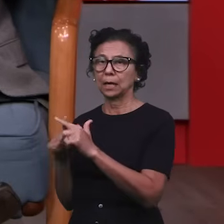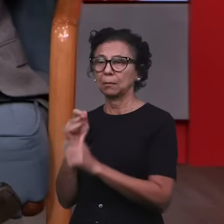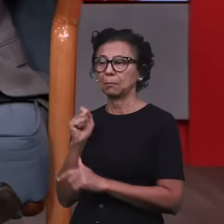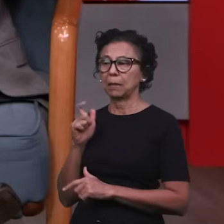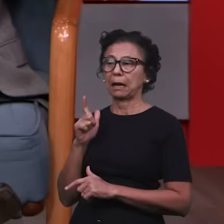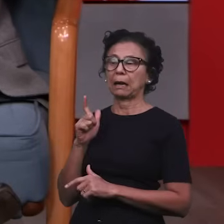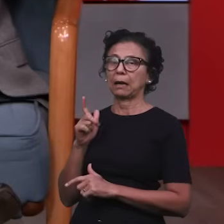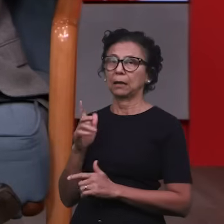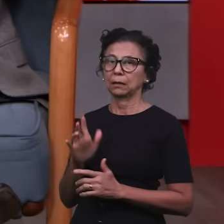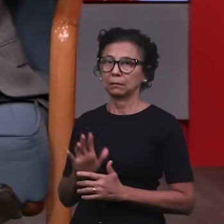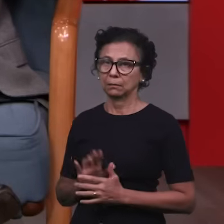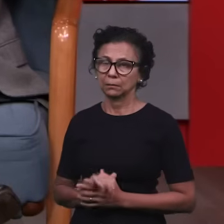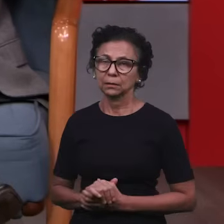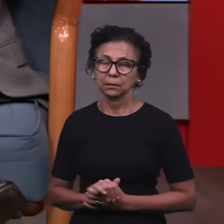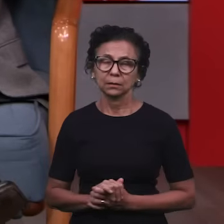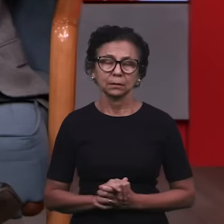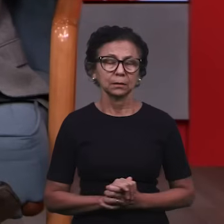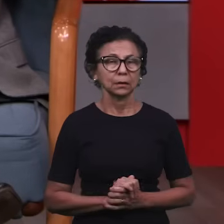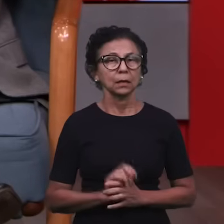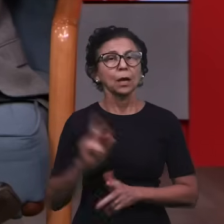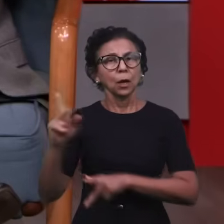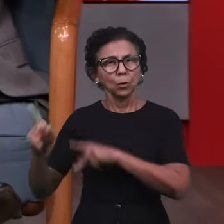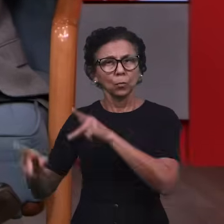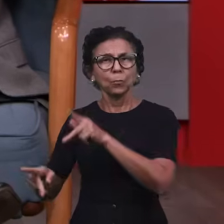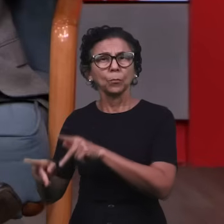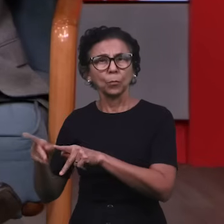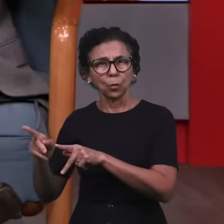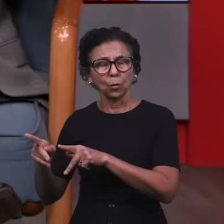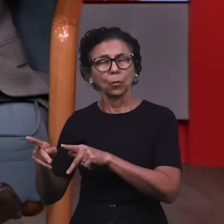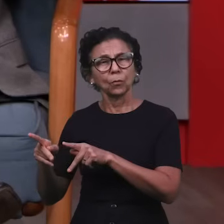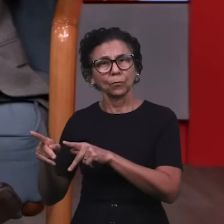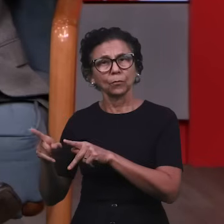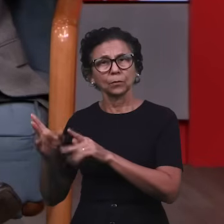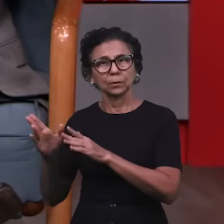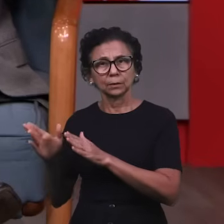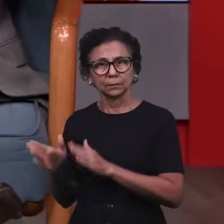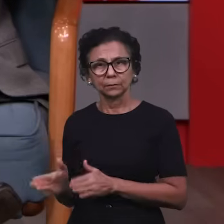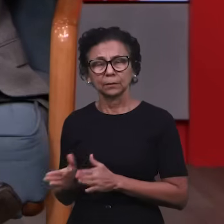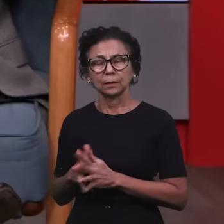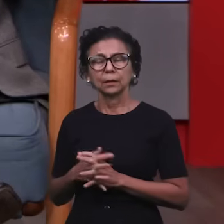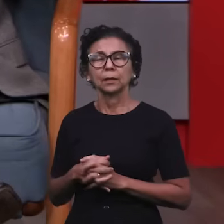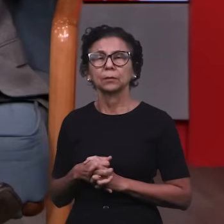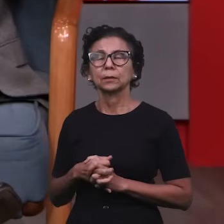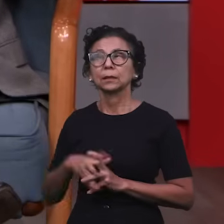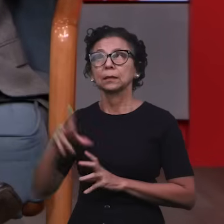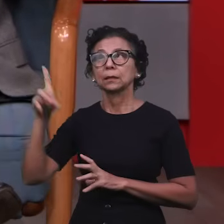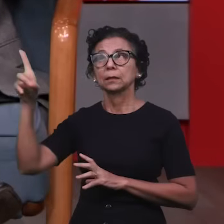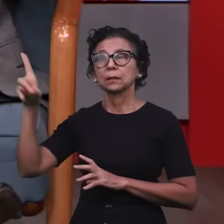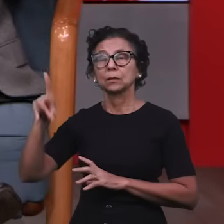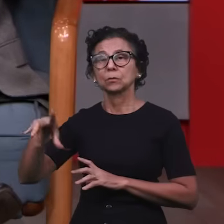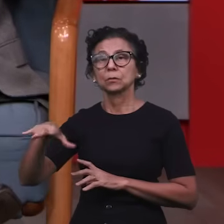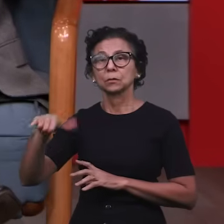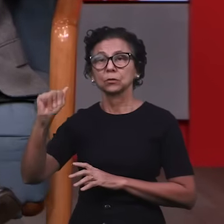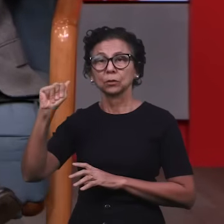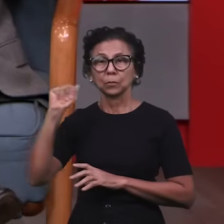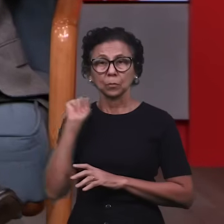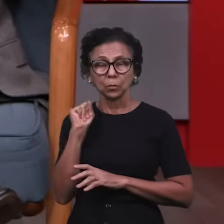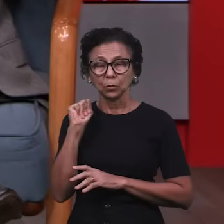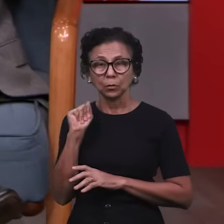aquele povo que Deus escolheu, que separou, batizou com o Espírito Santo, que Deus tem